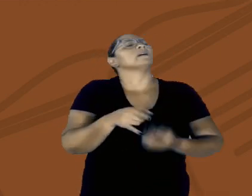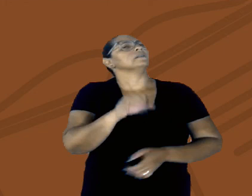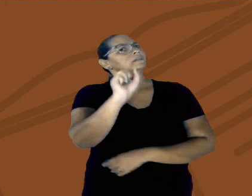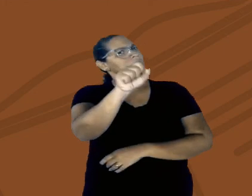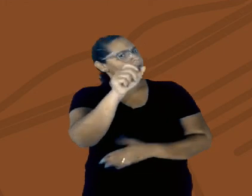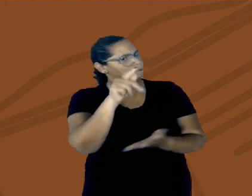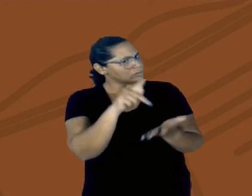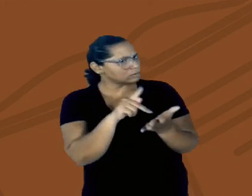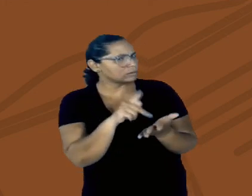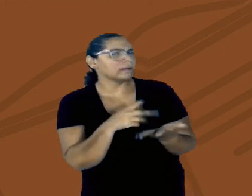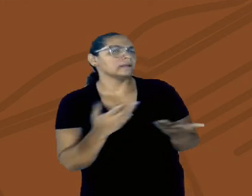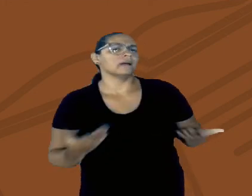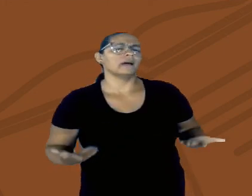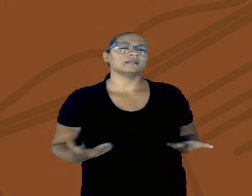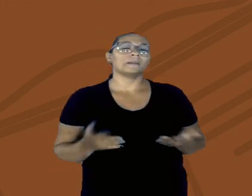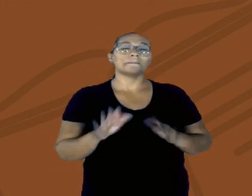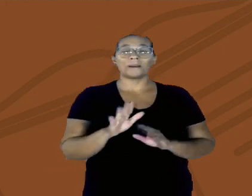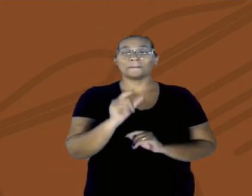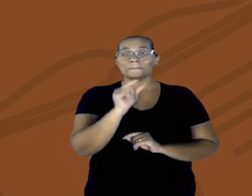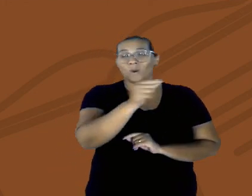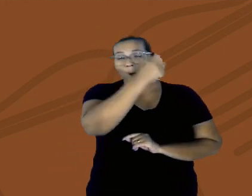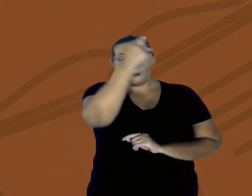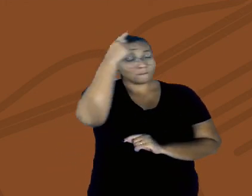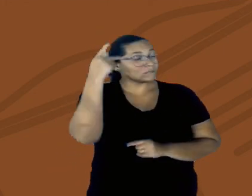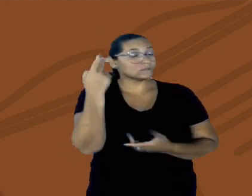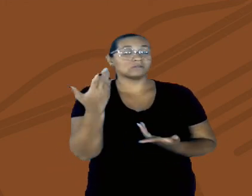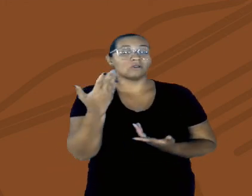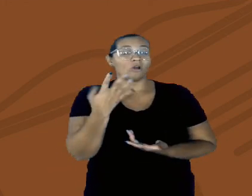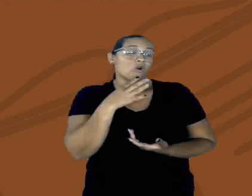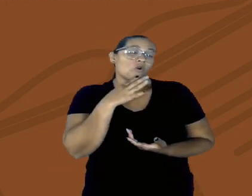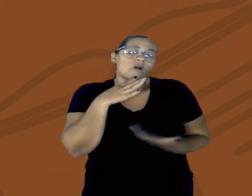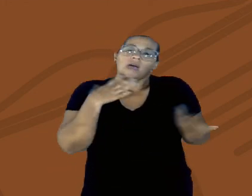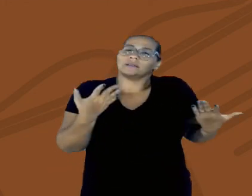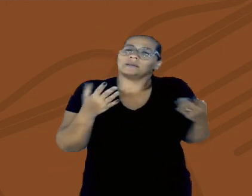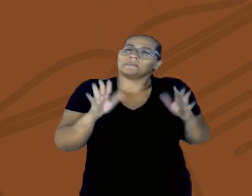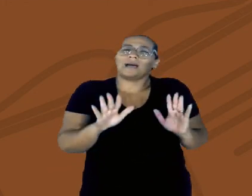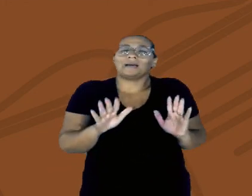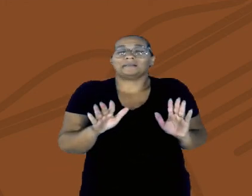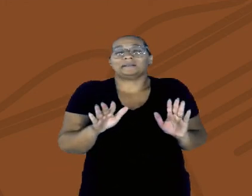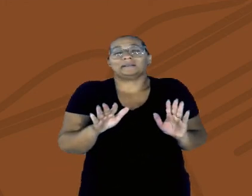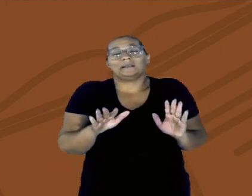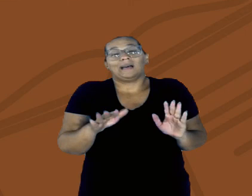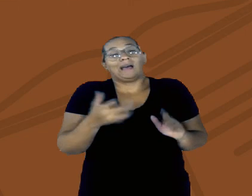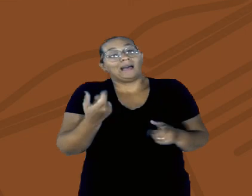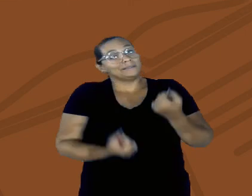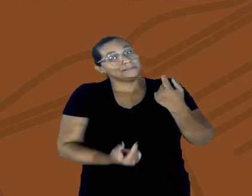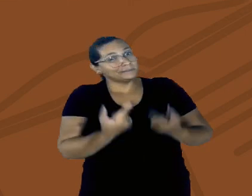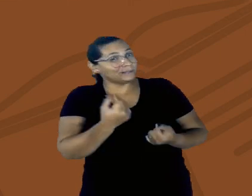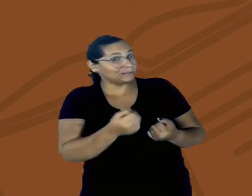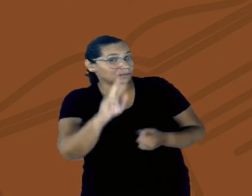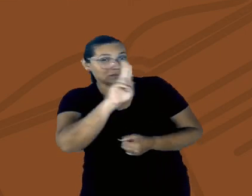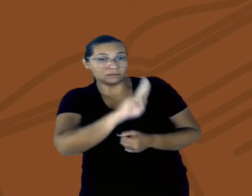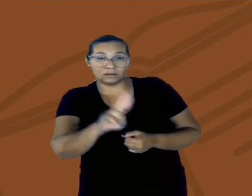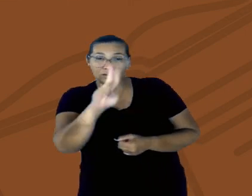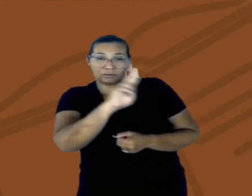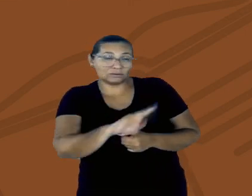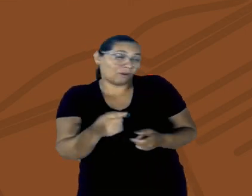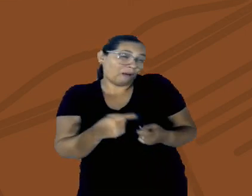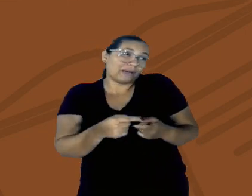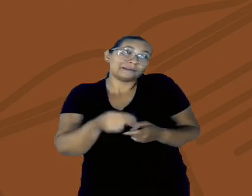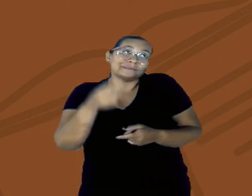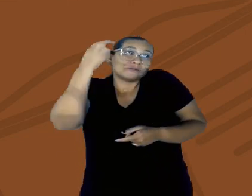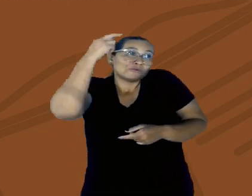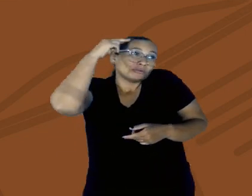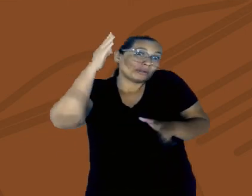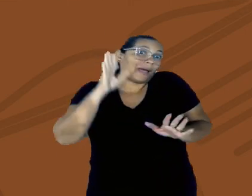conhecem e às vezes quem conhece não utiliza, que é por diversos fatores culturais e etc. Mas é